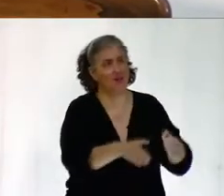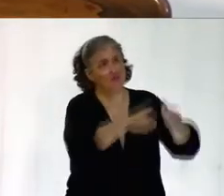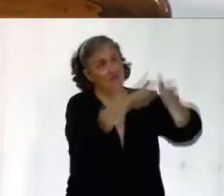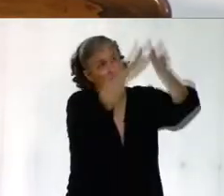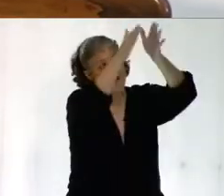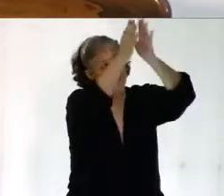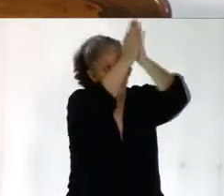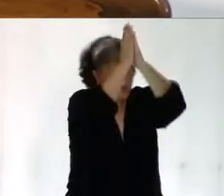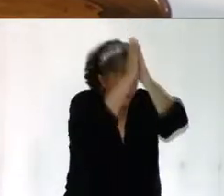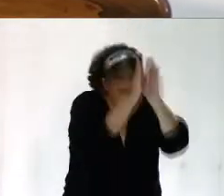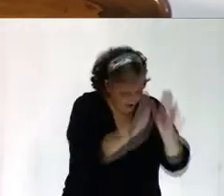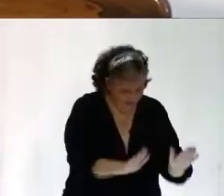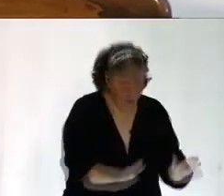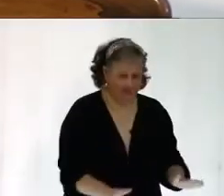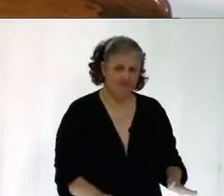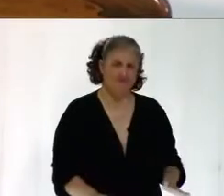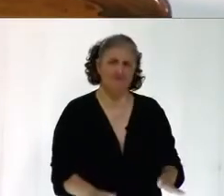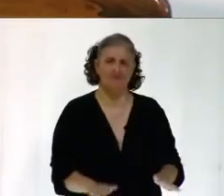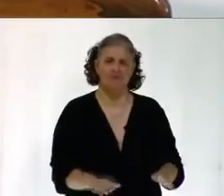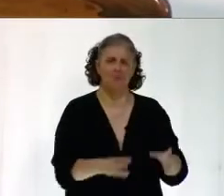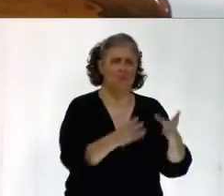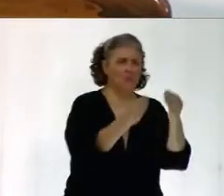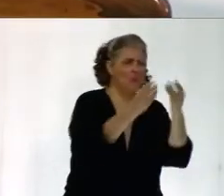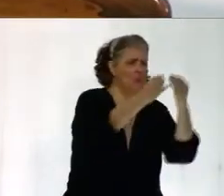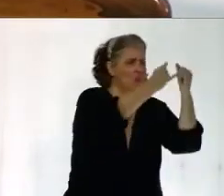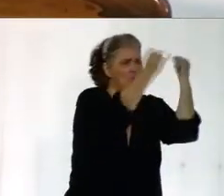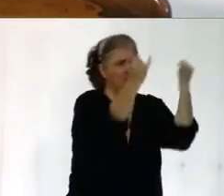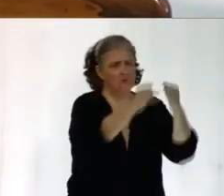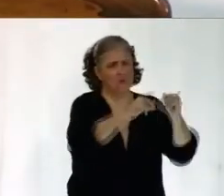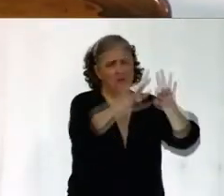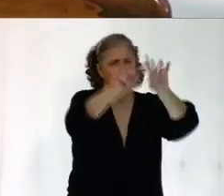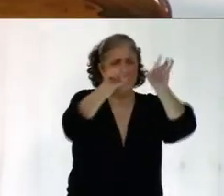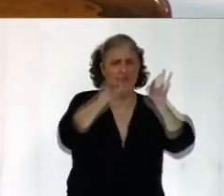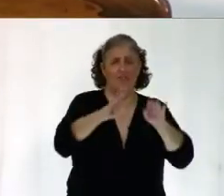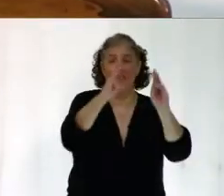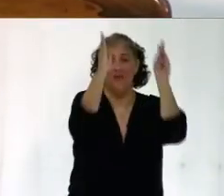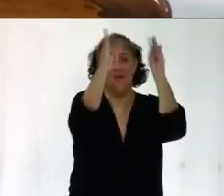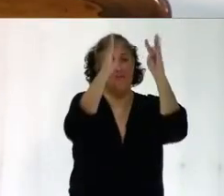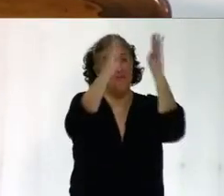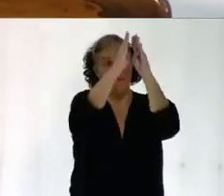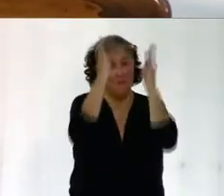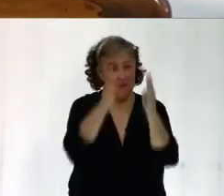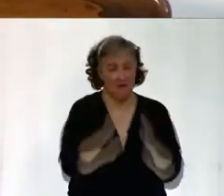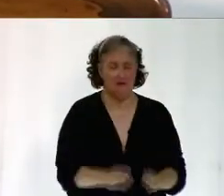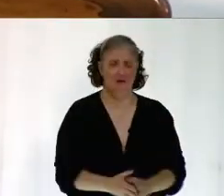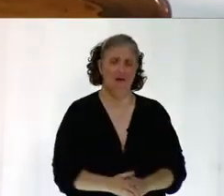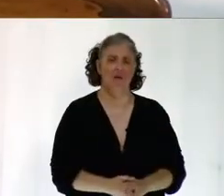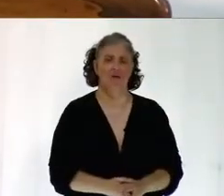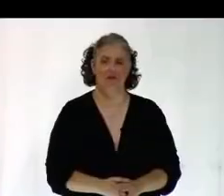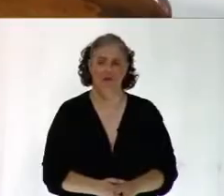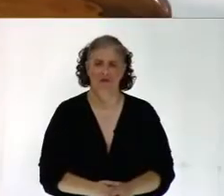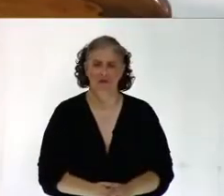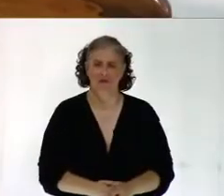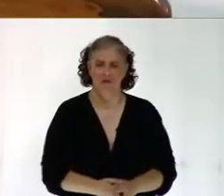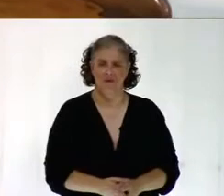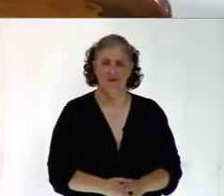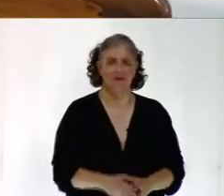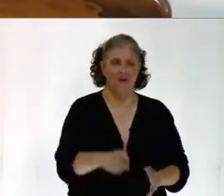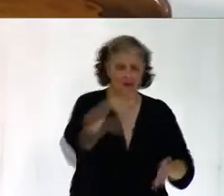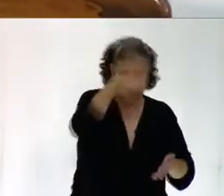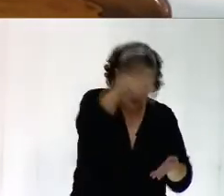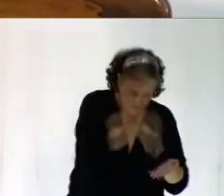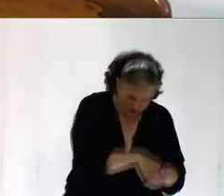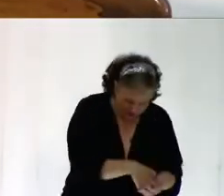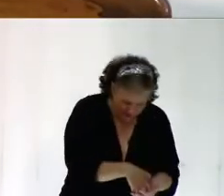adorou astaroth adorou baal e adorou-o deuses criados se ajoelhou em